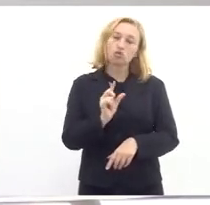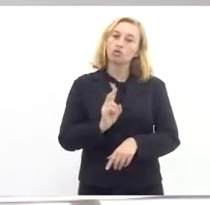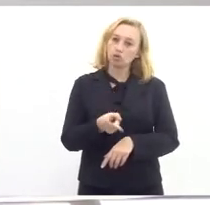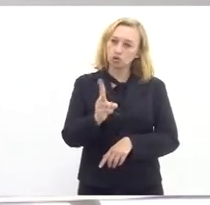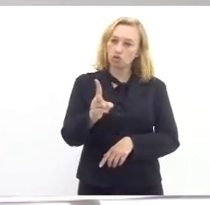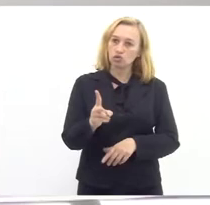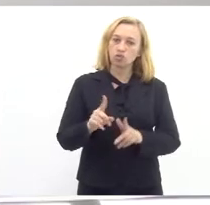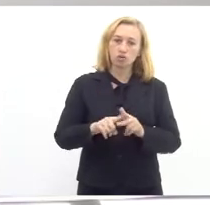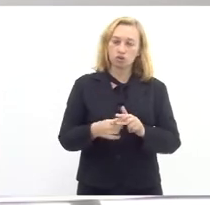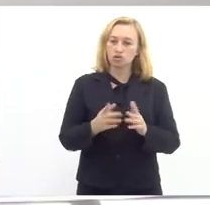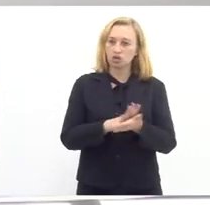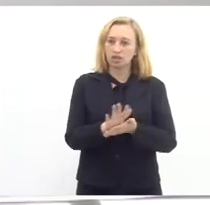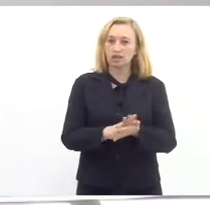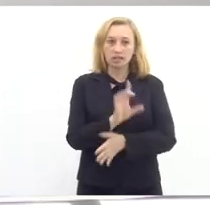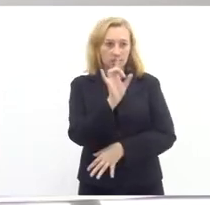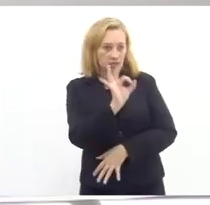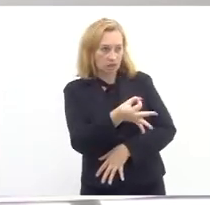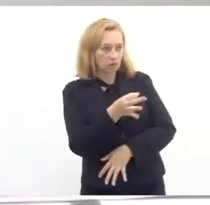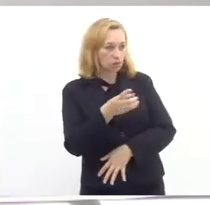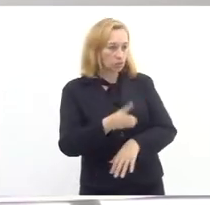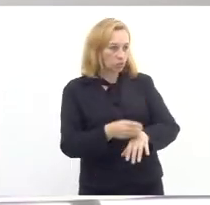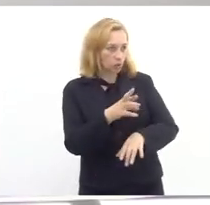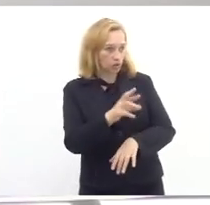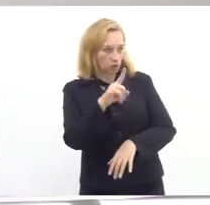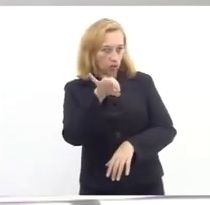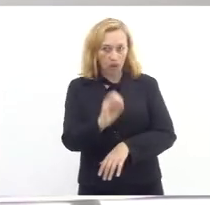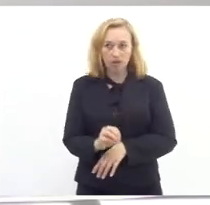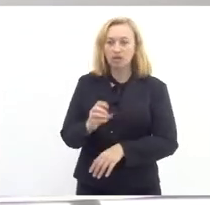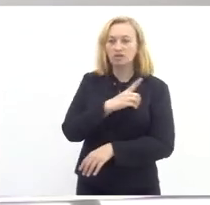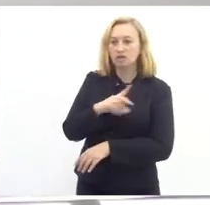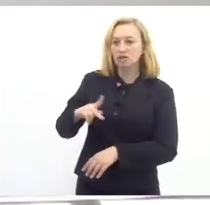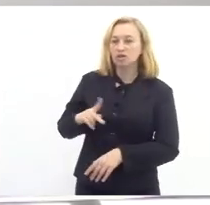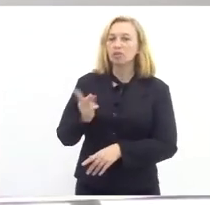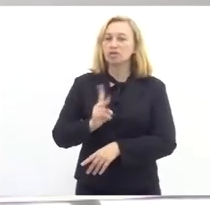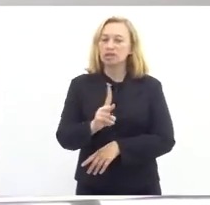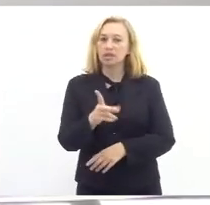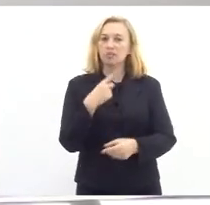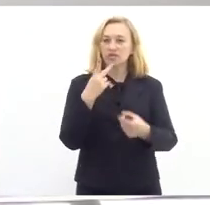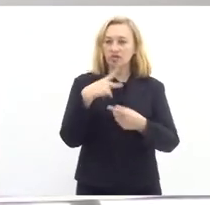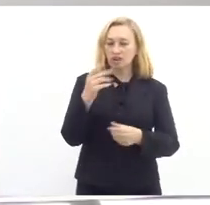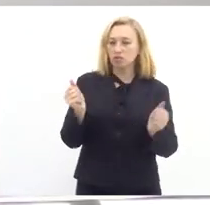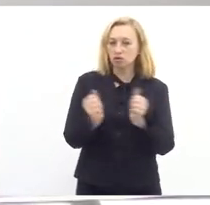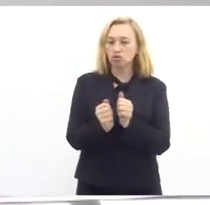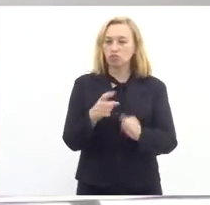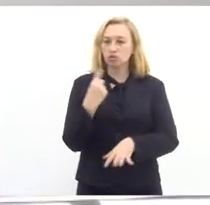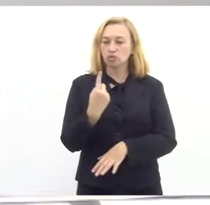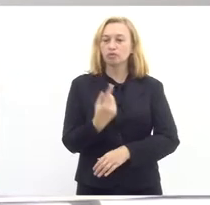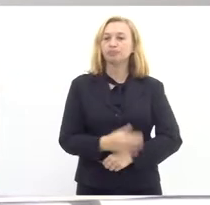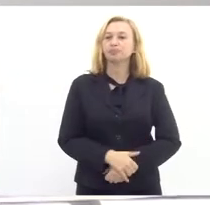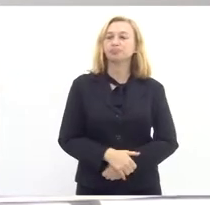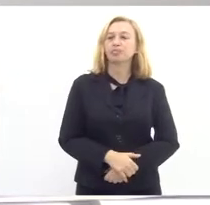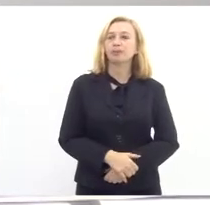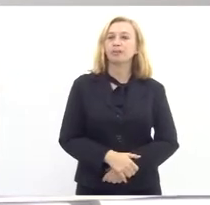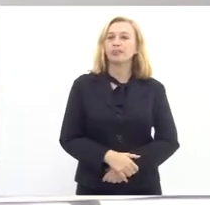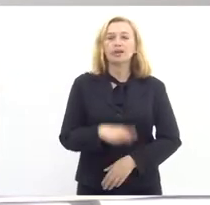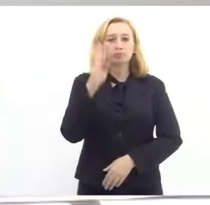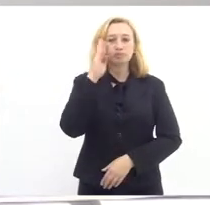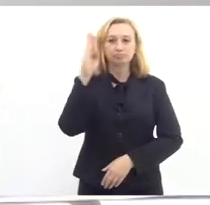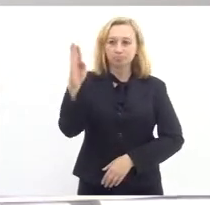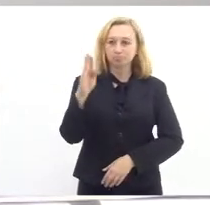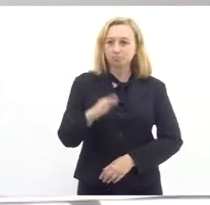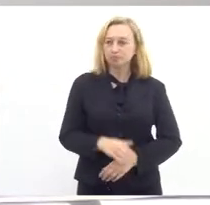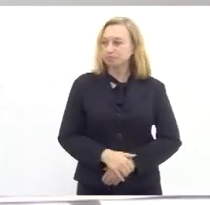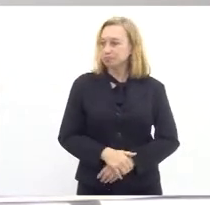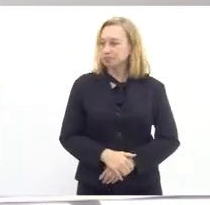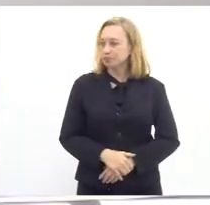um reajuste como esse. Certo, doutor Eduardo? O que a Defensoria Pública vem sempre ajustando junto conosco. A principal,